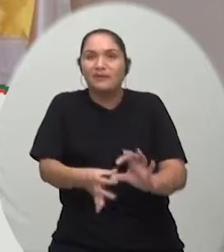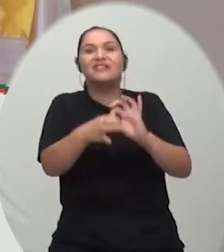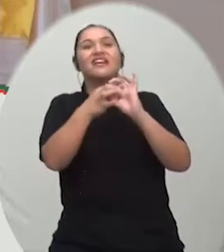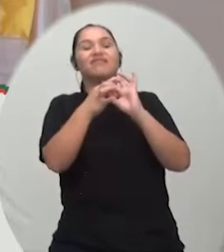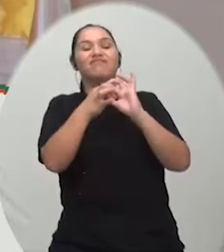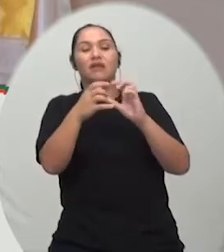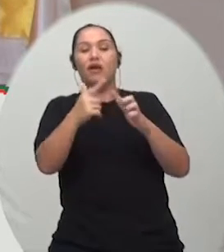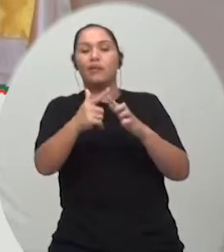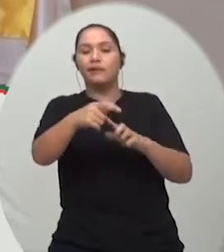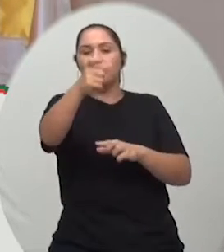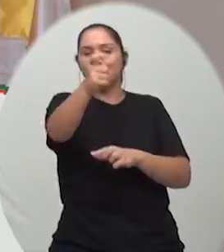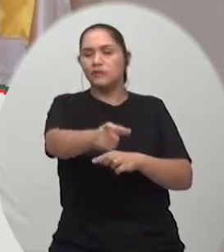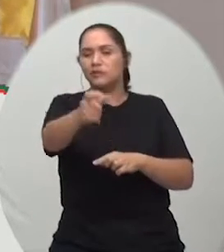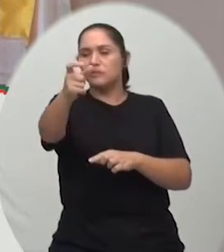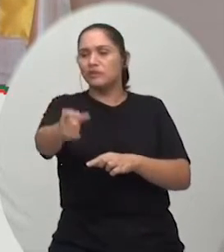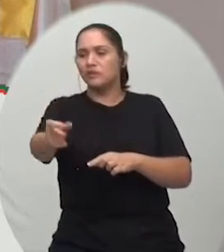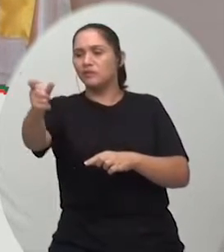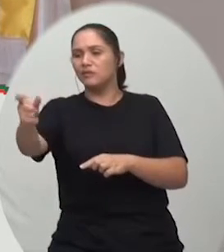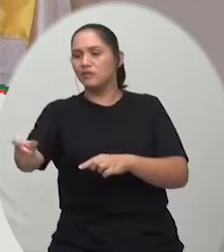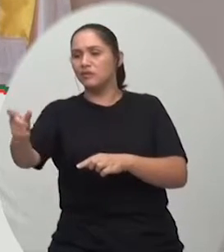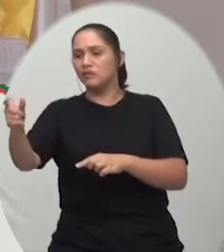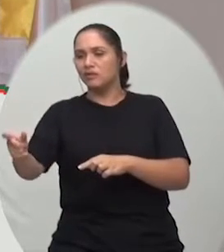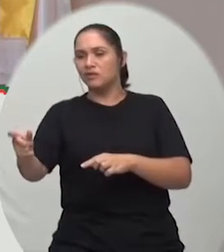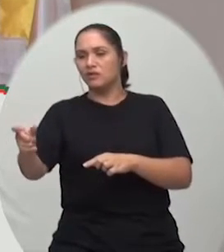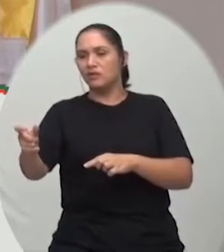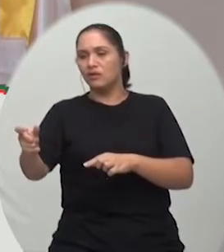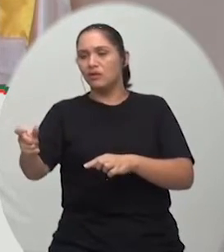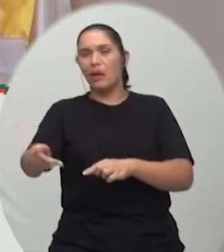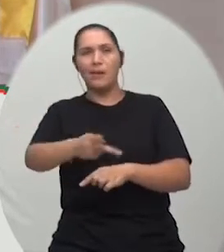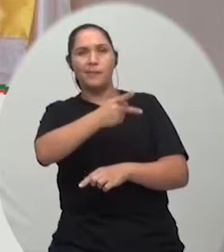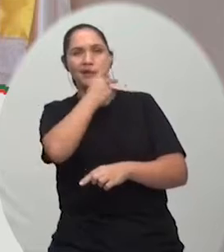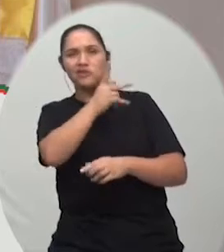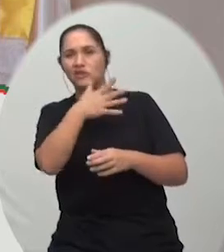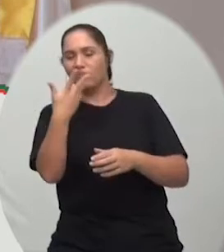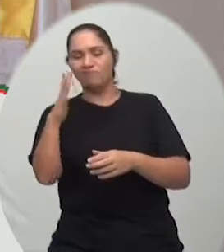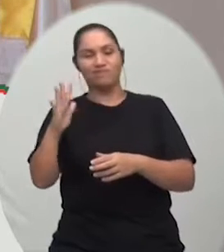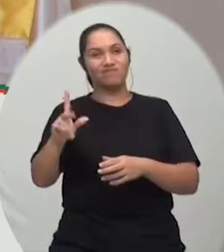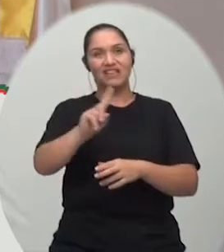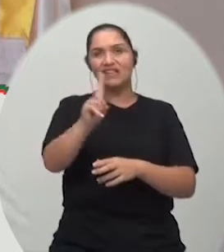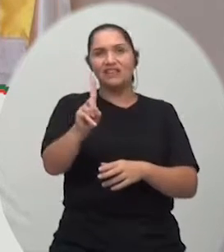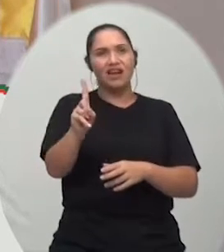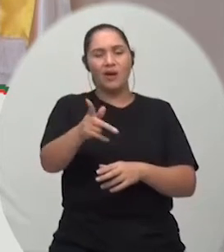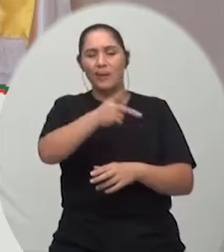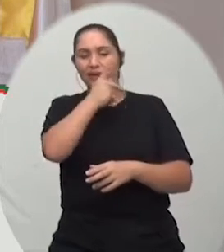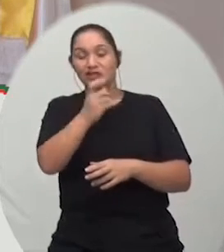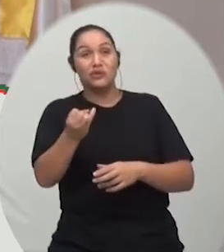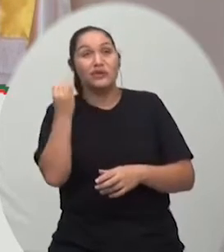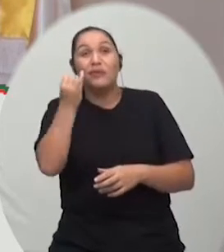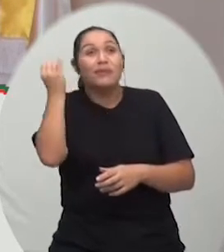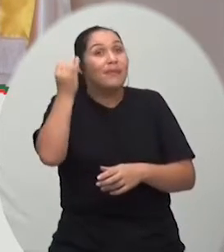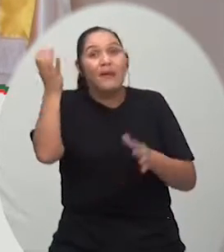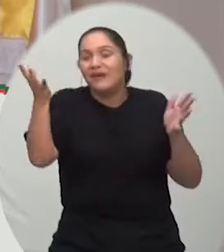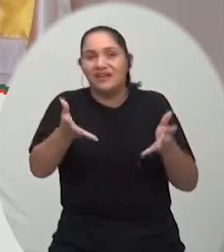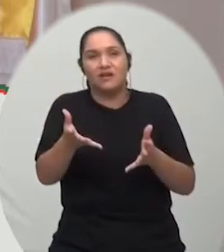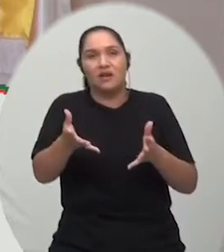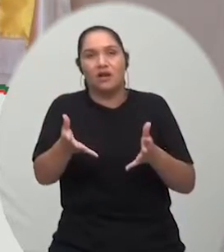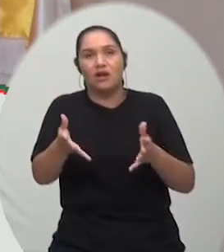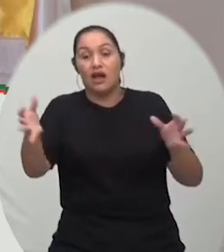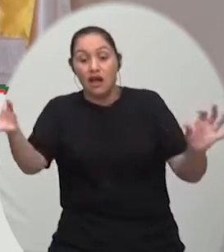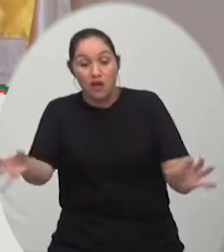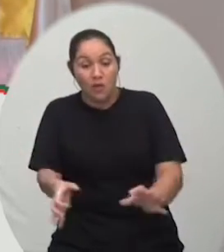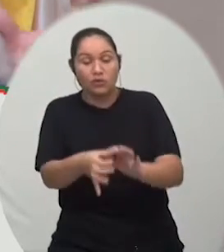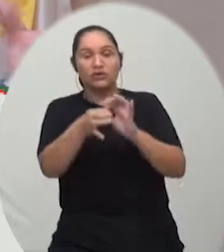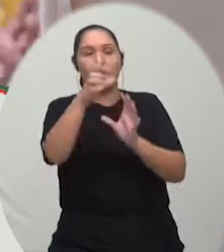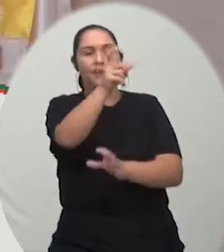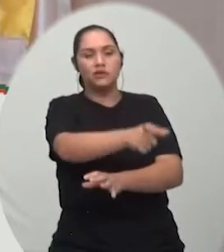pessoas independente de questões de ordem partidária. Independente de partido. A